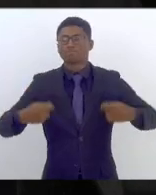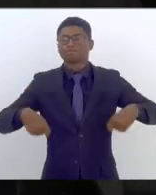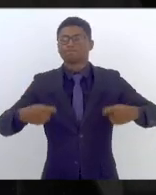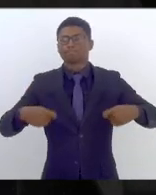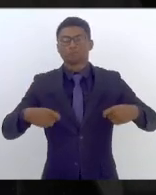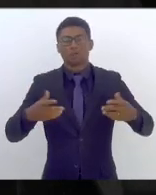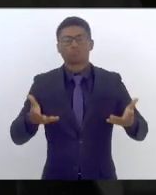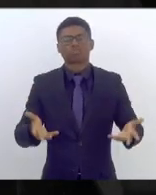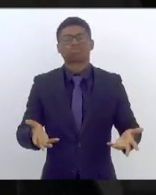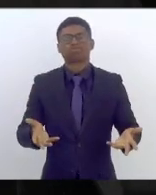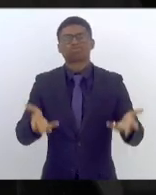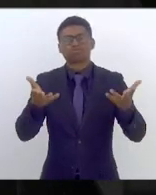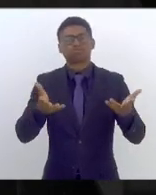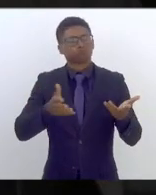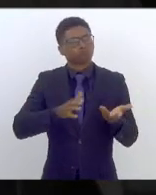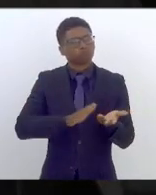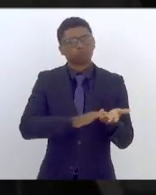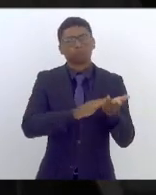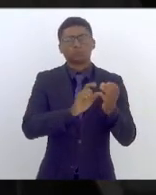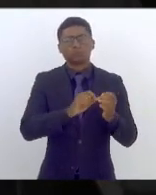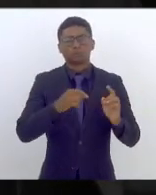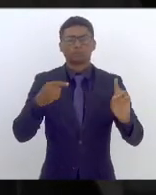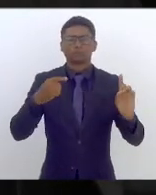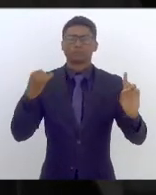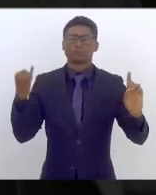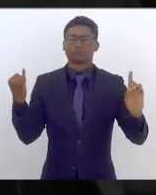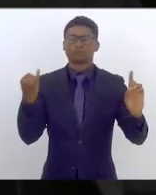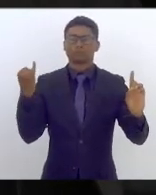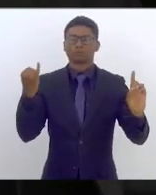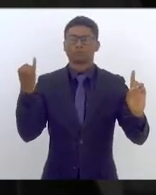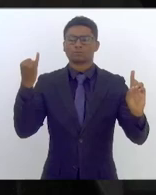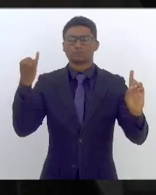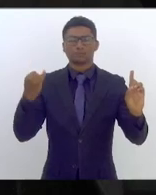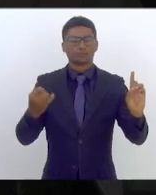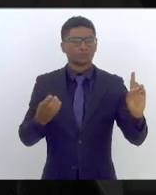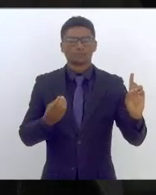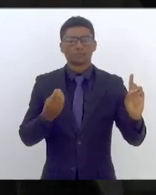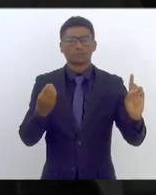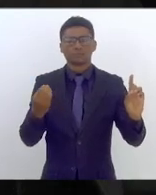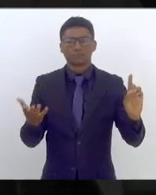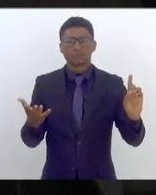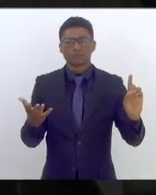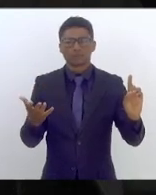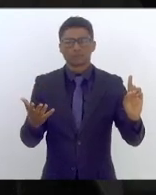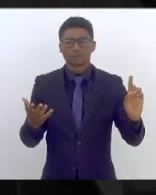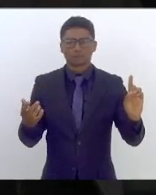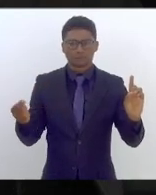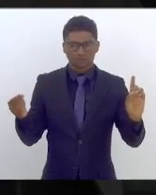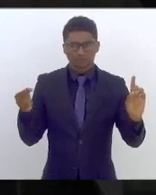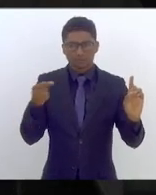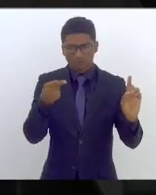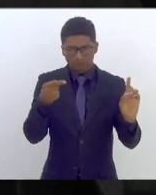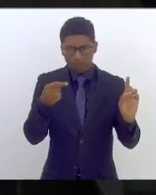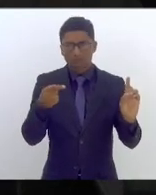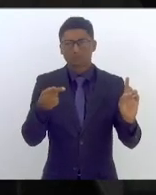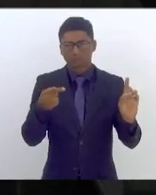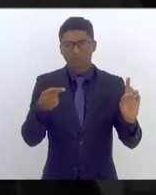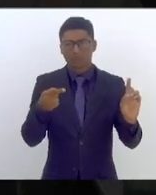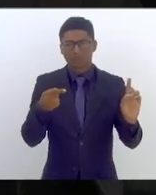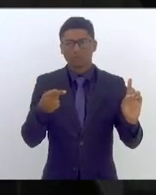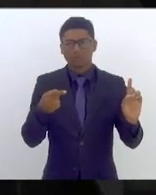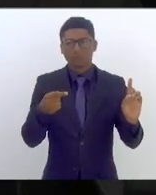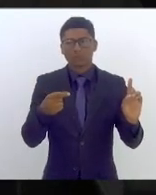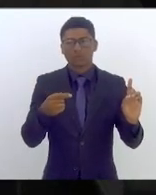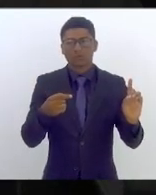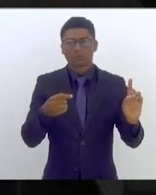é a importância de Cláudio Henrique para a conquista das atribuições ministeriais no